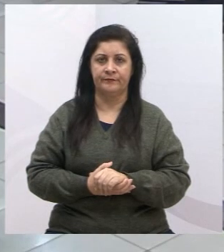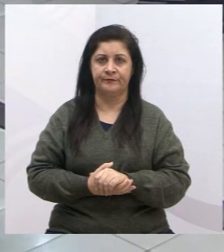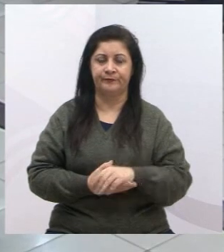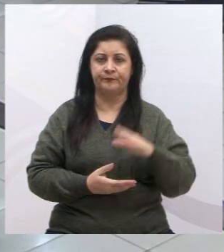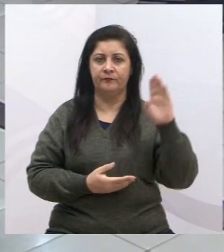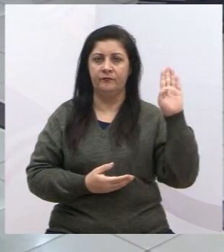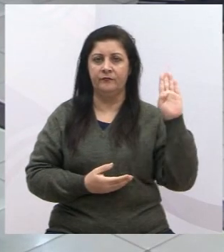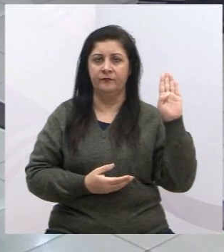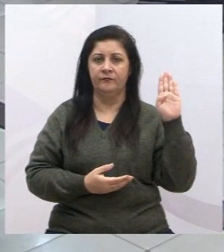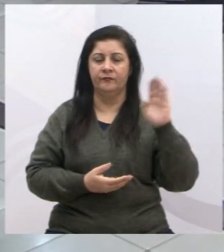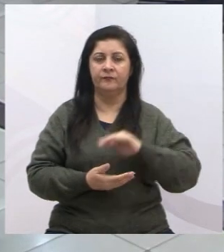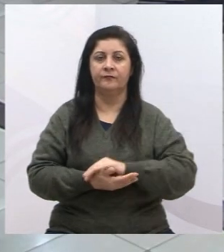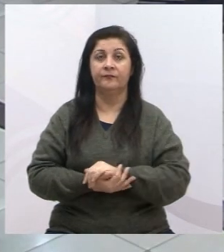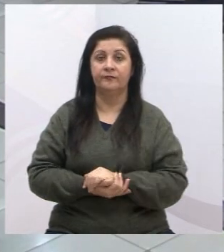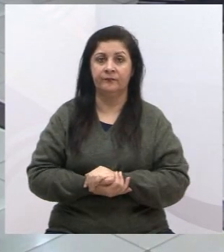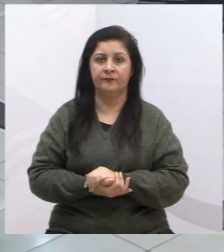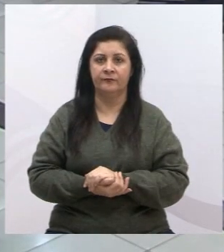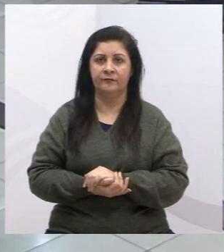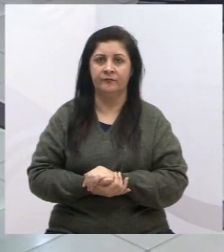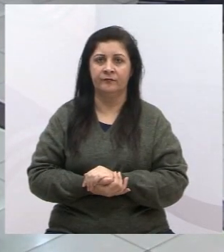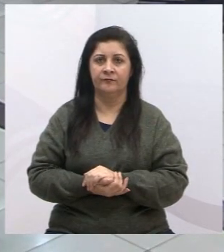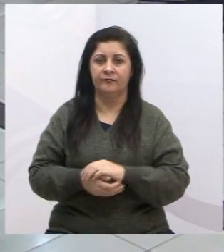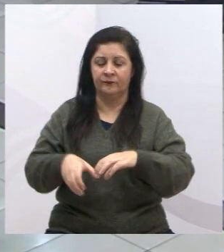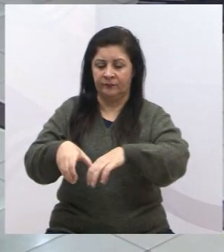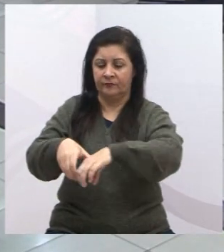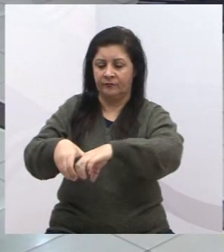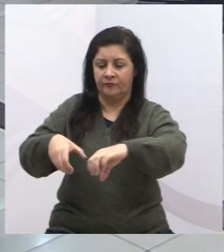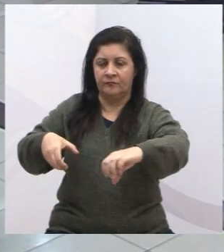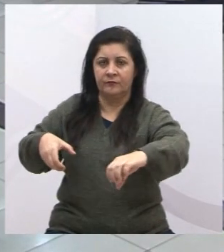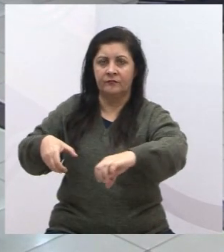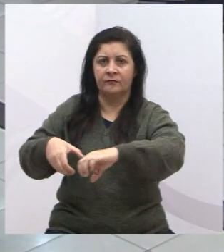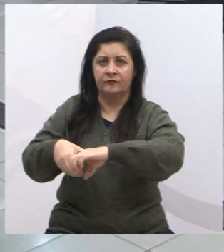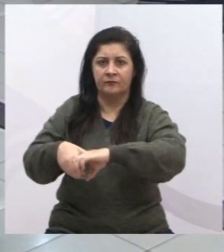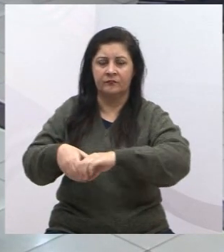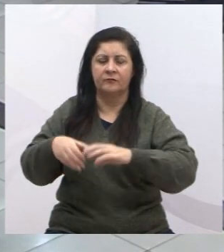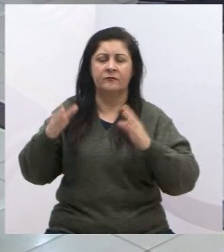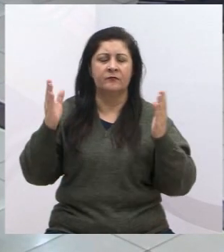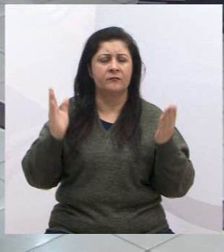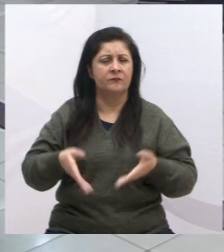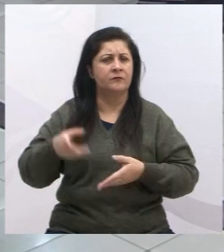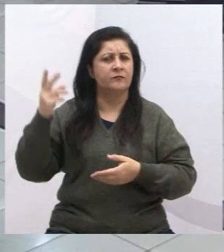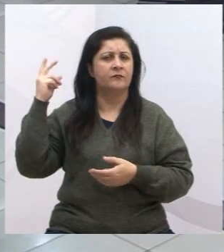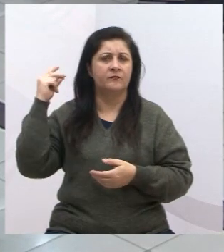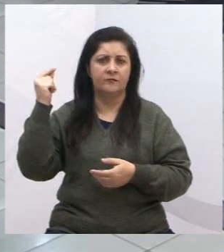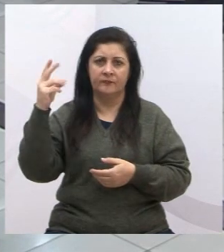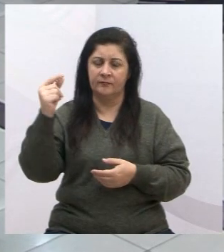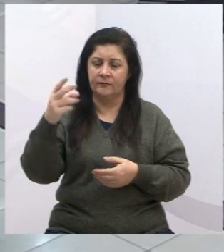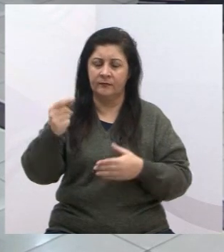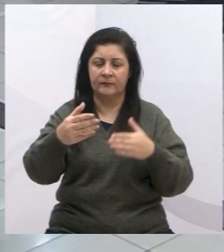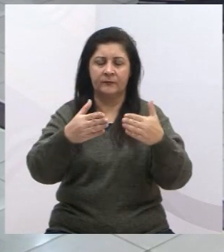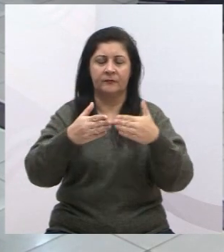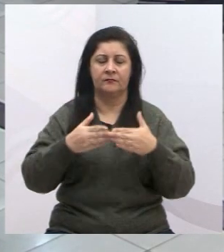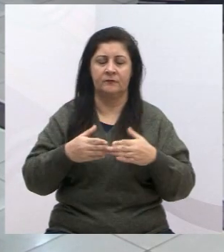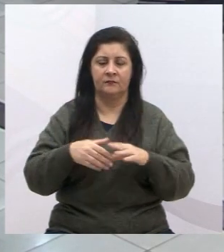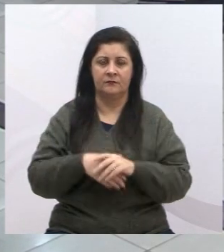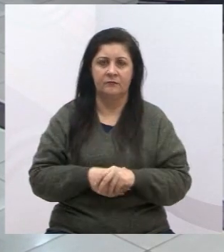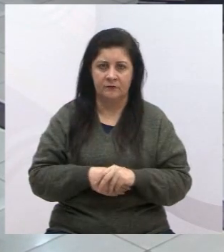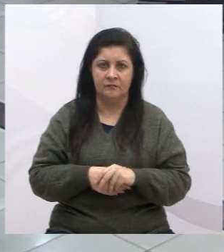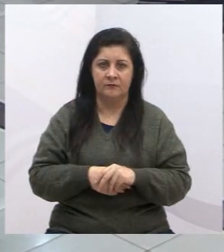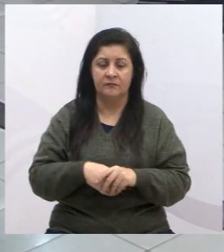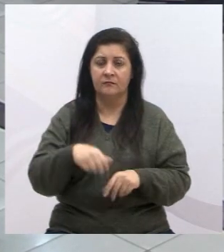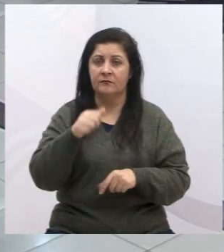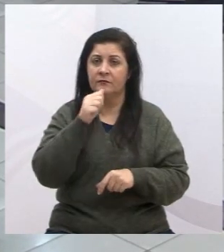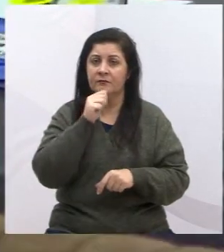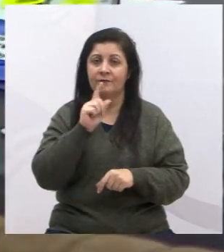Presidente, essa tubulação já pede há bastante tempo. Eles não trocaram a